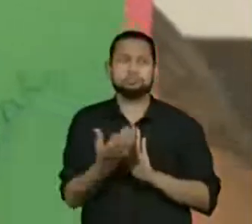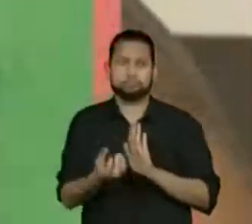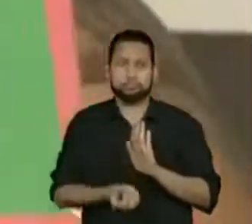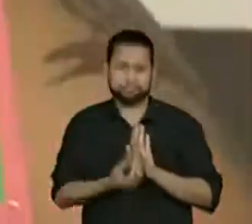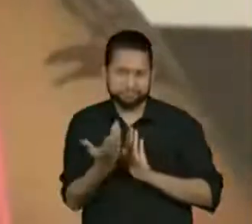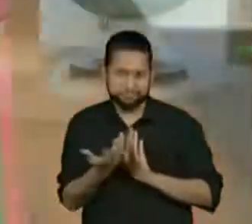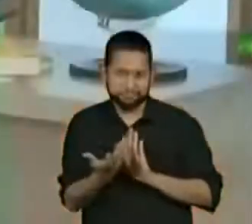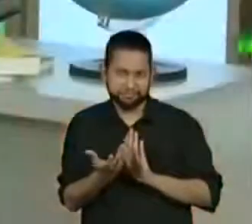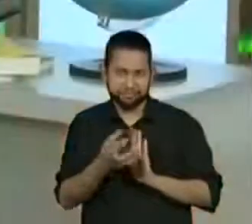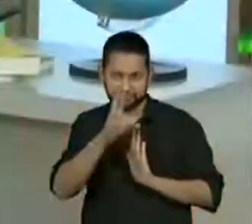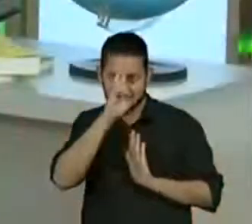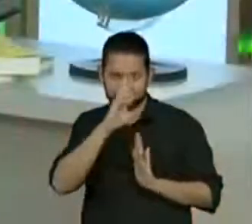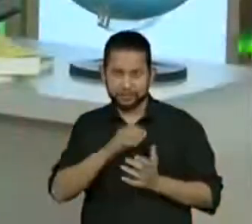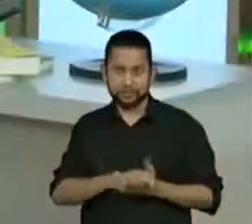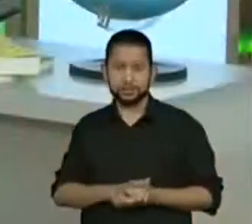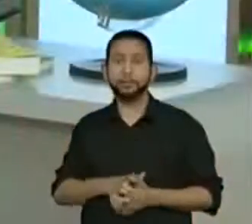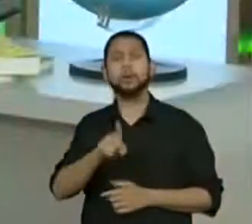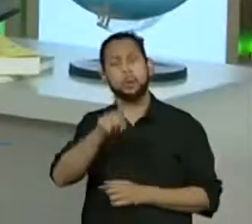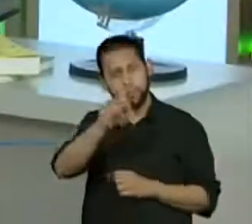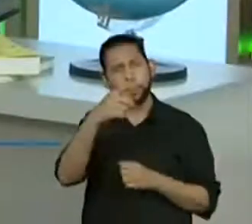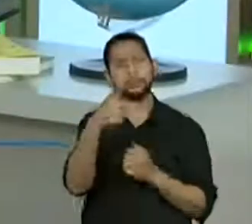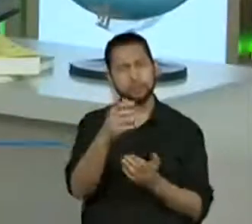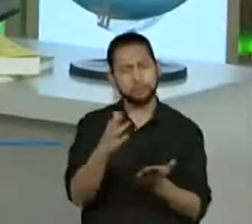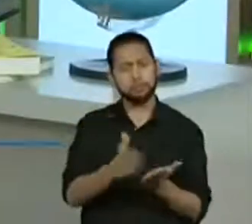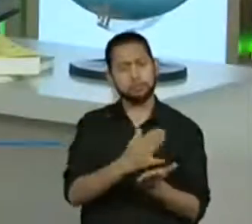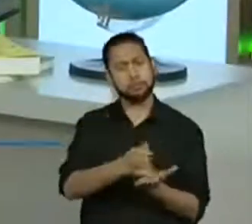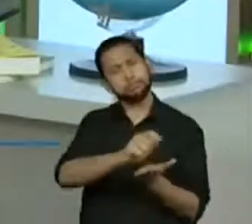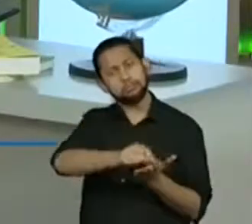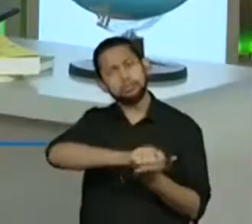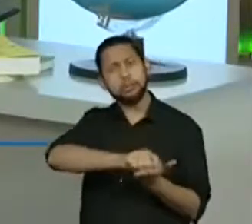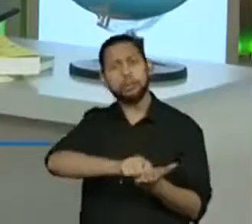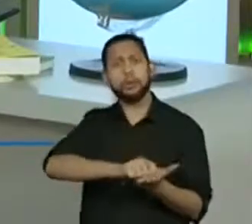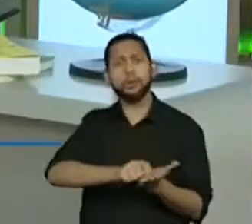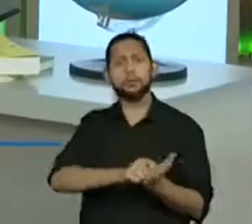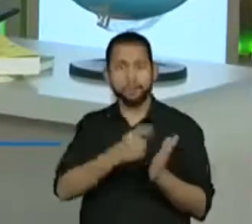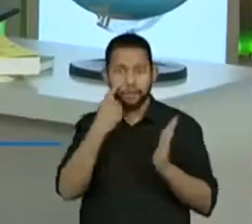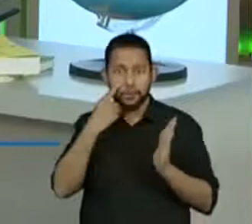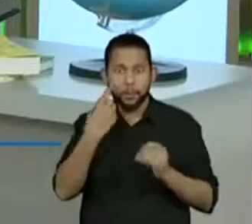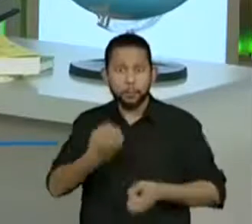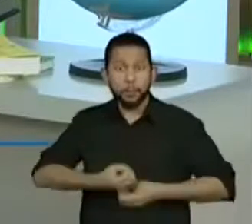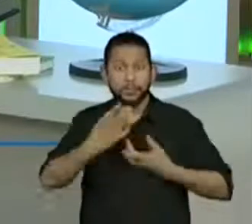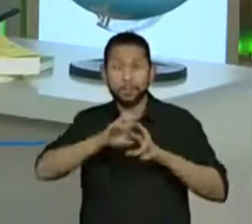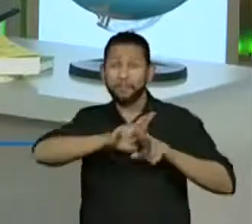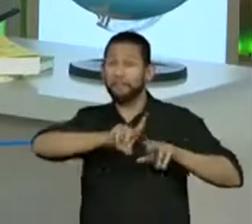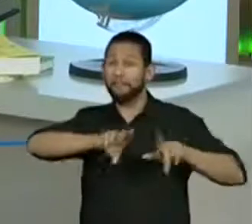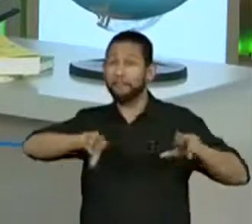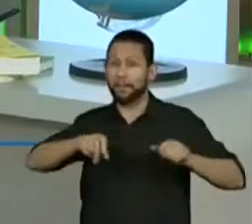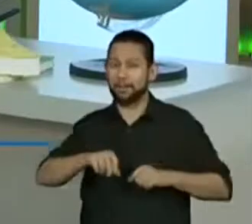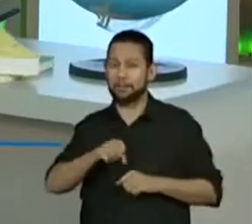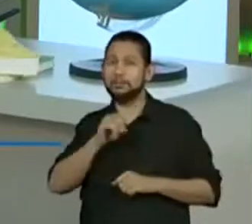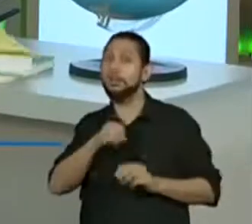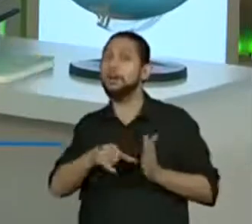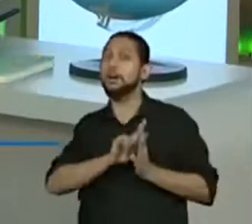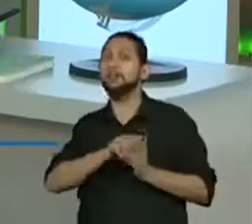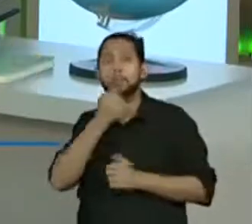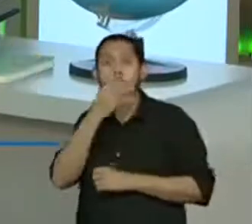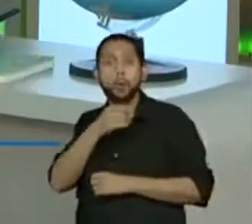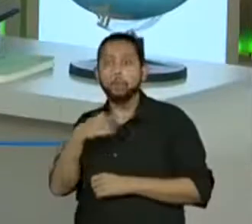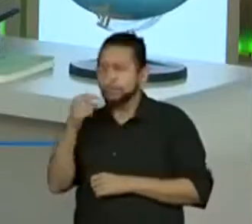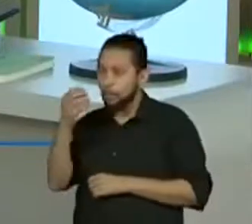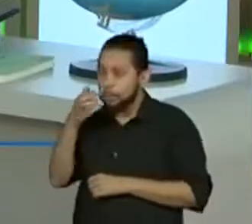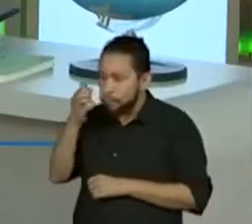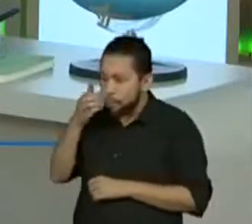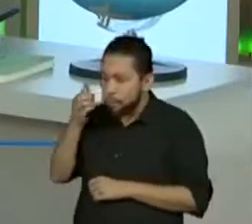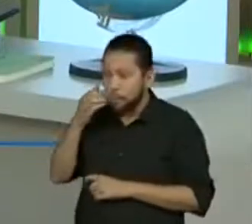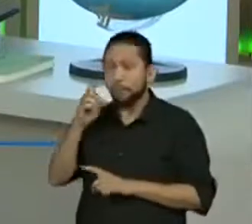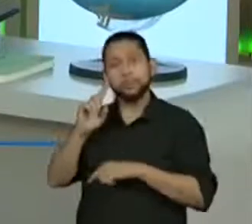e isso pode anotar no repertório de vocês gente se vocês forem atrás antes é até legal para vocês